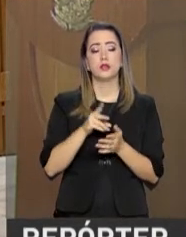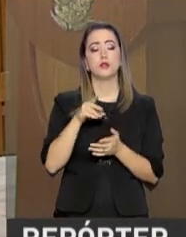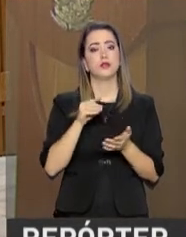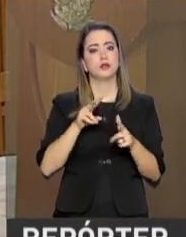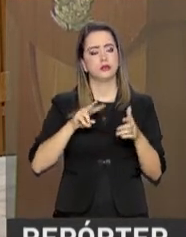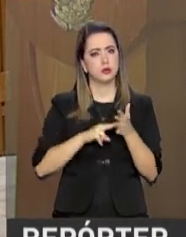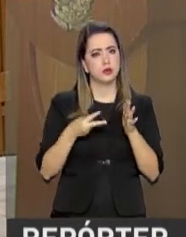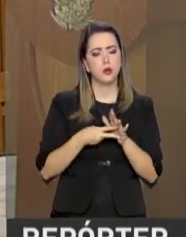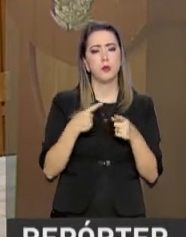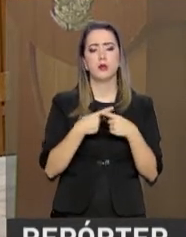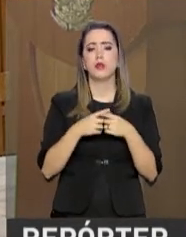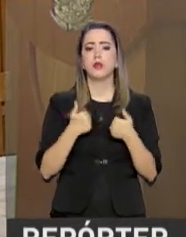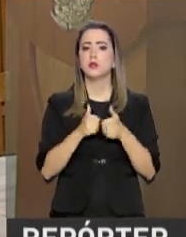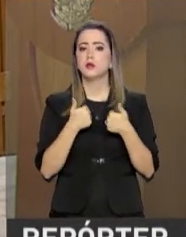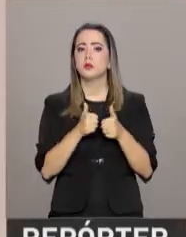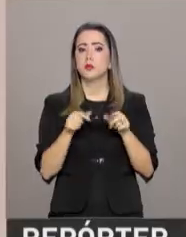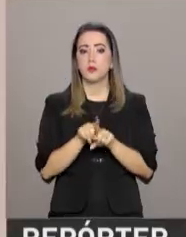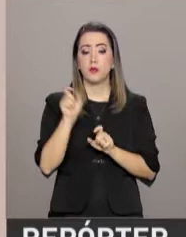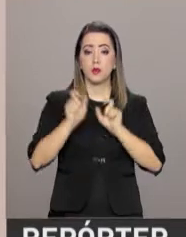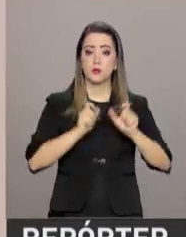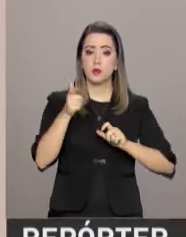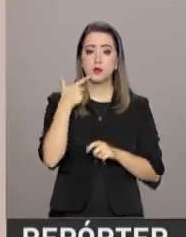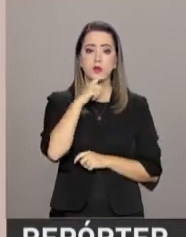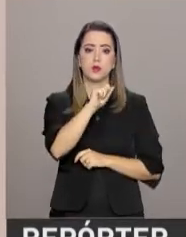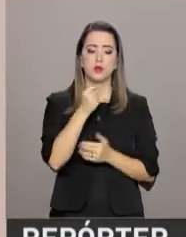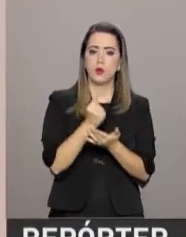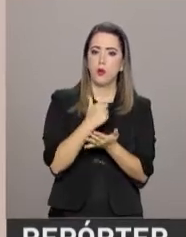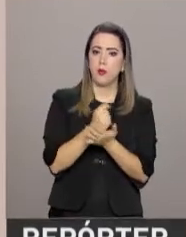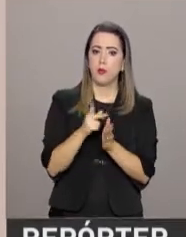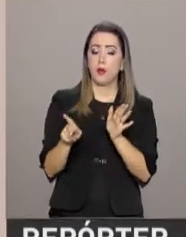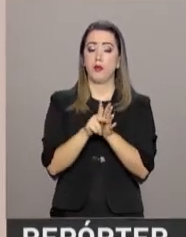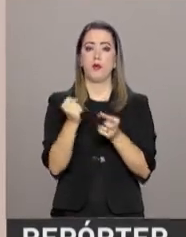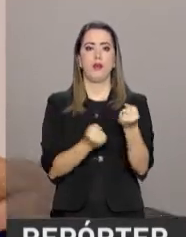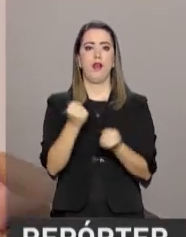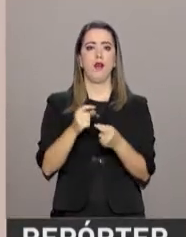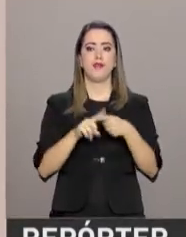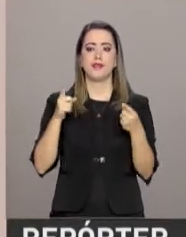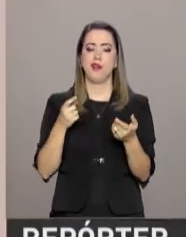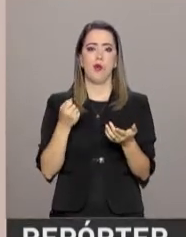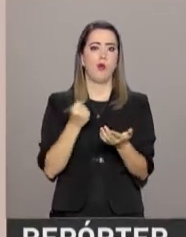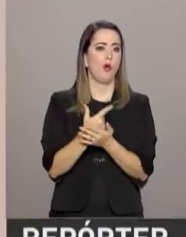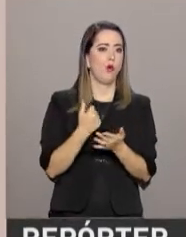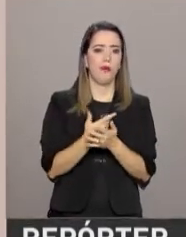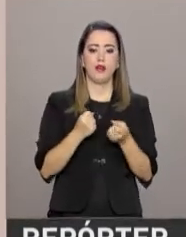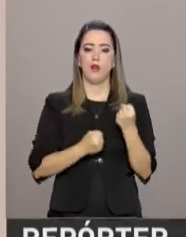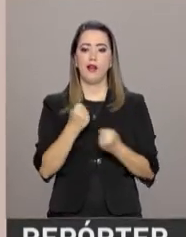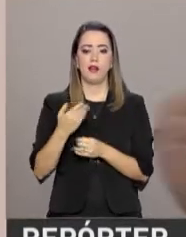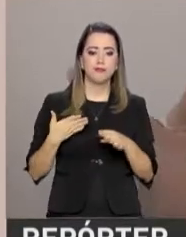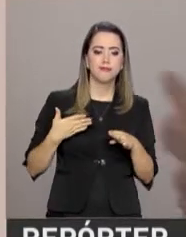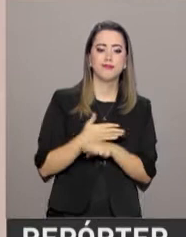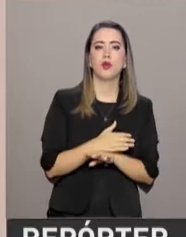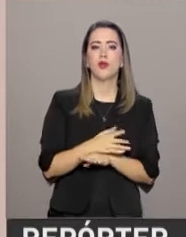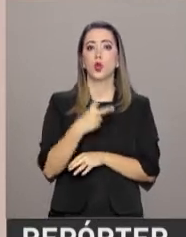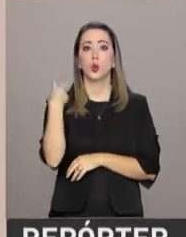foi porque é interessante as pessoas conseguiram adquirir seu carro mas adquirir seu carro entrou no trânsito nas grandes cidades e